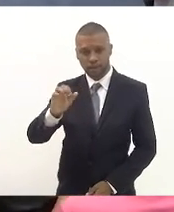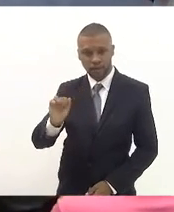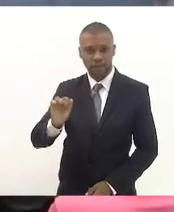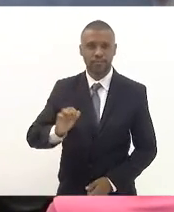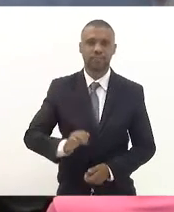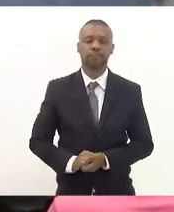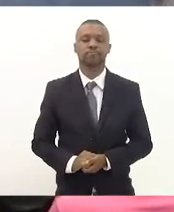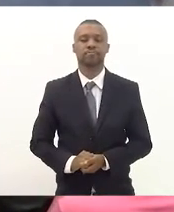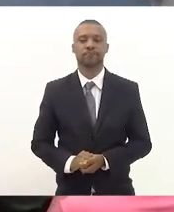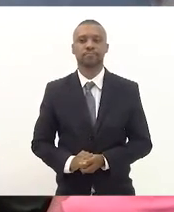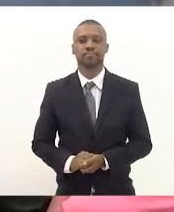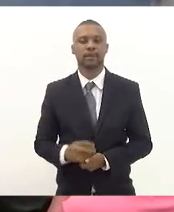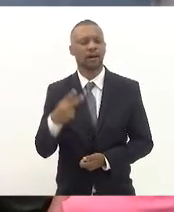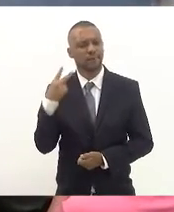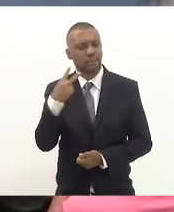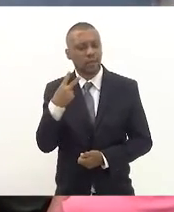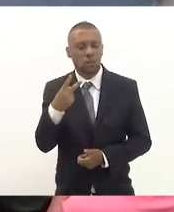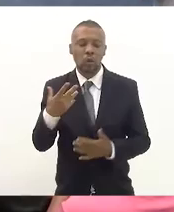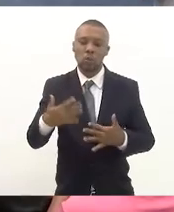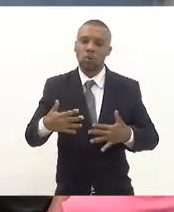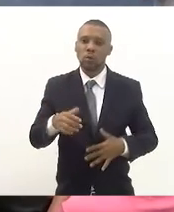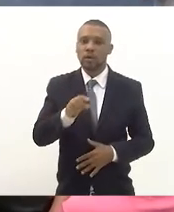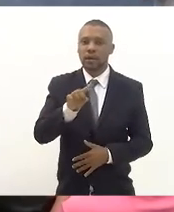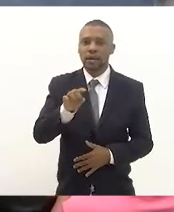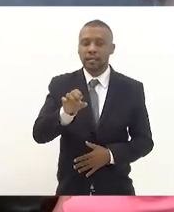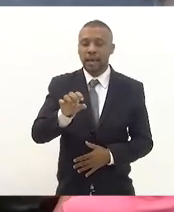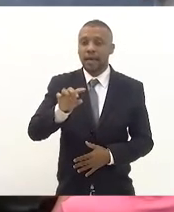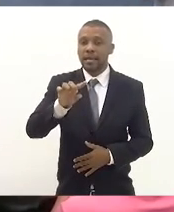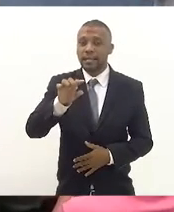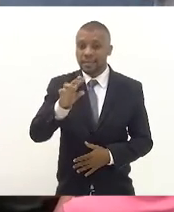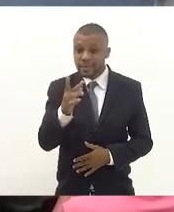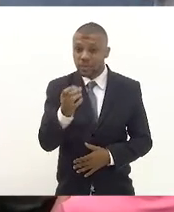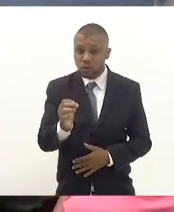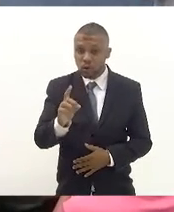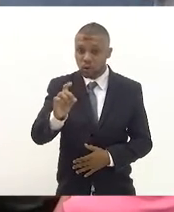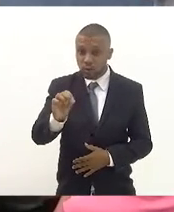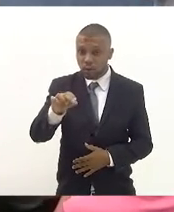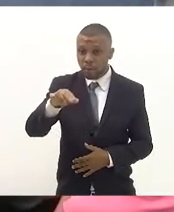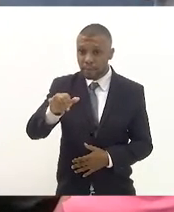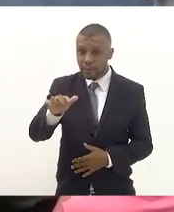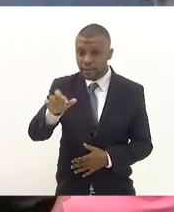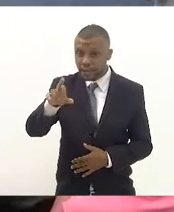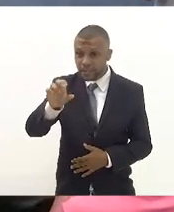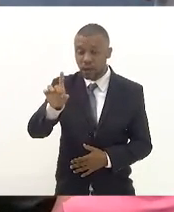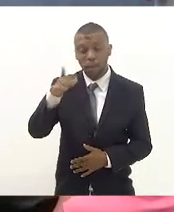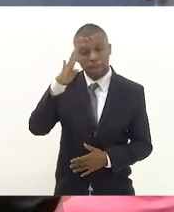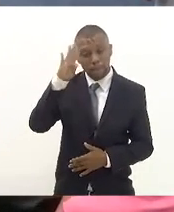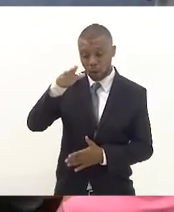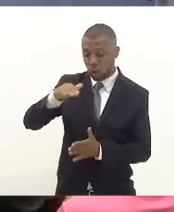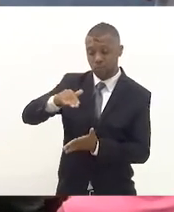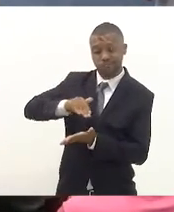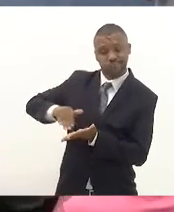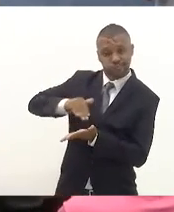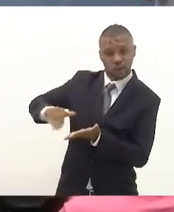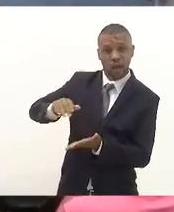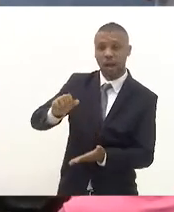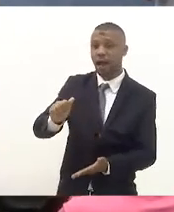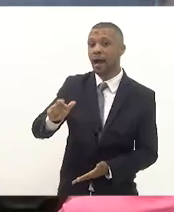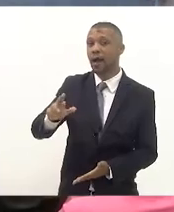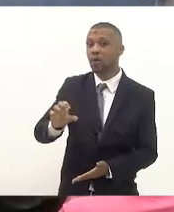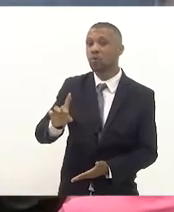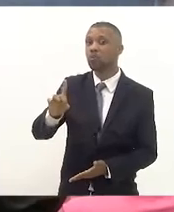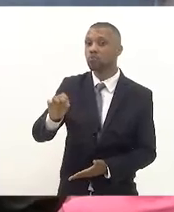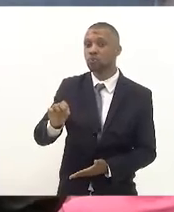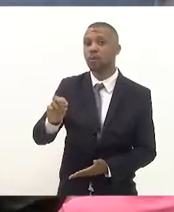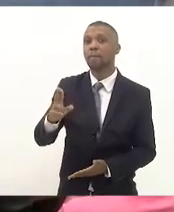o vereador grande Vereador Zezinho do Mineirão grande secretário Haroldo Brito